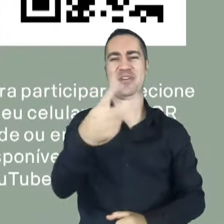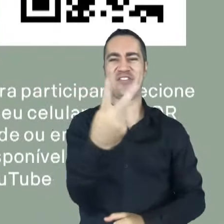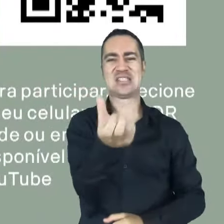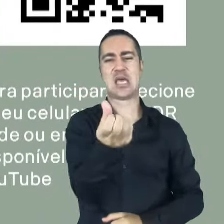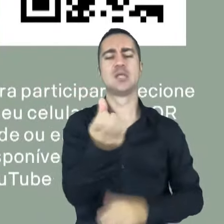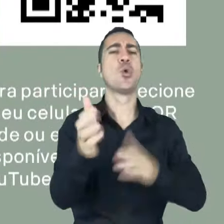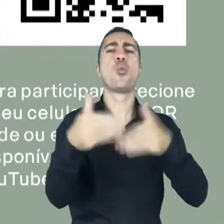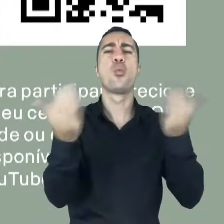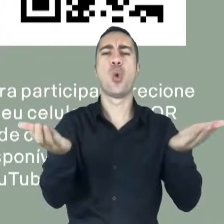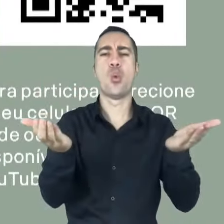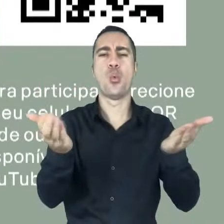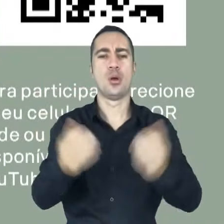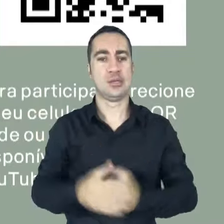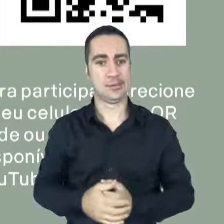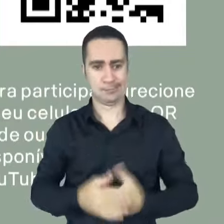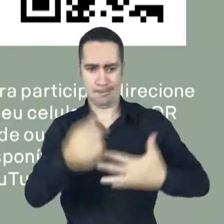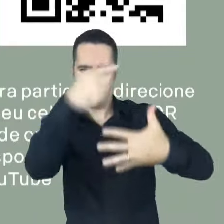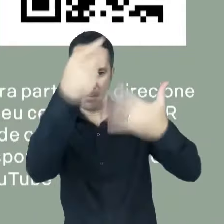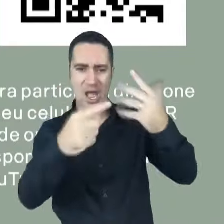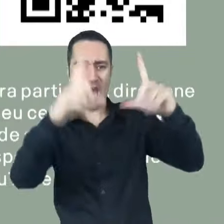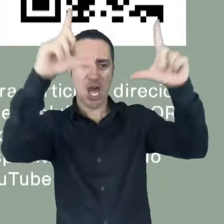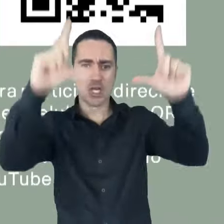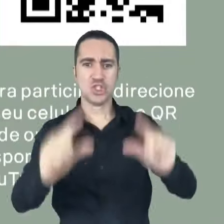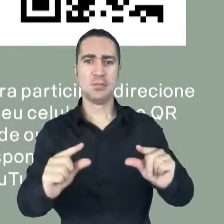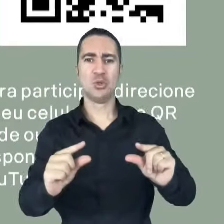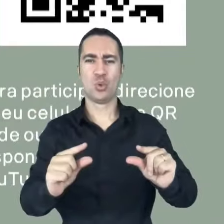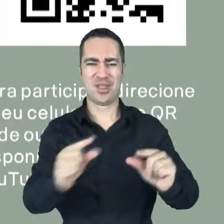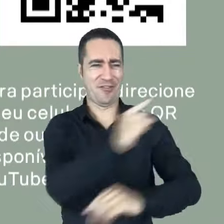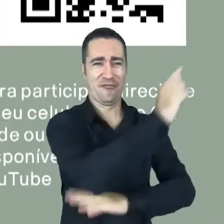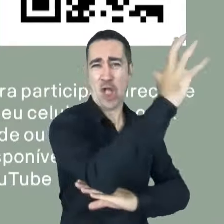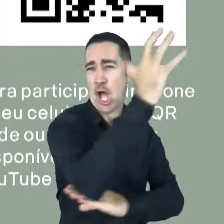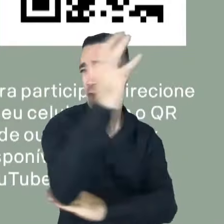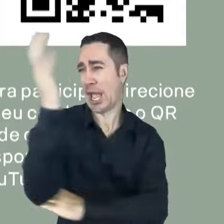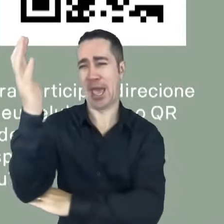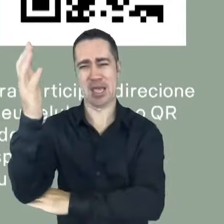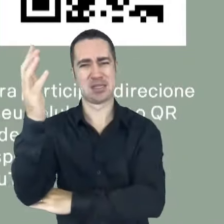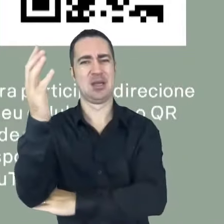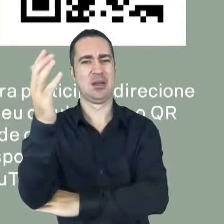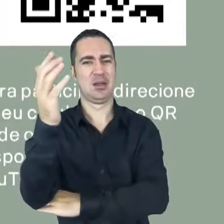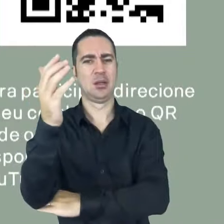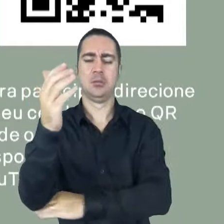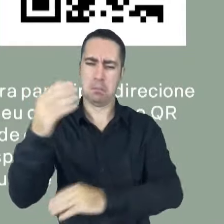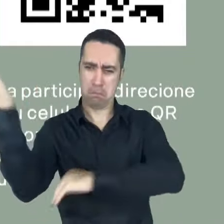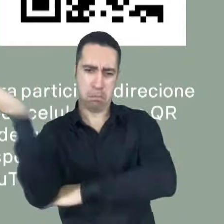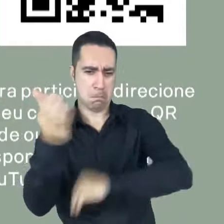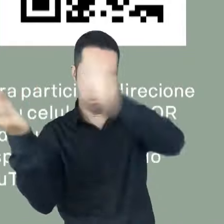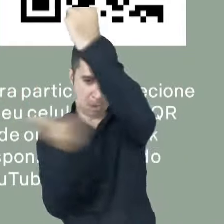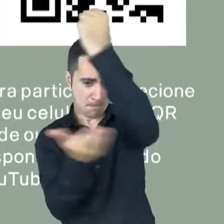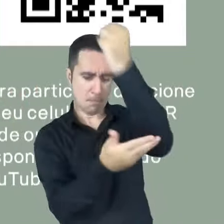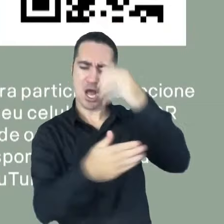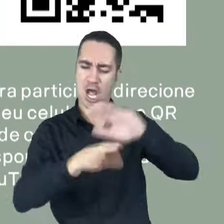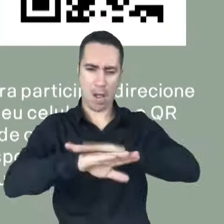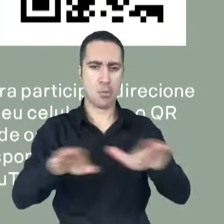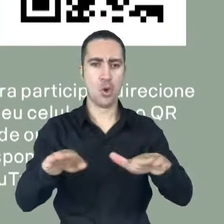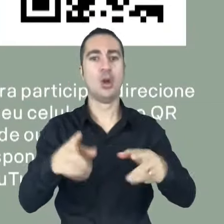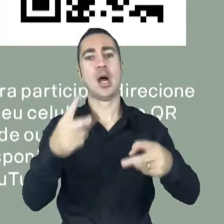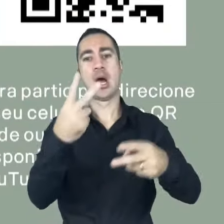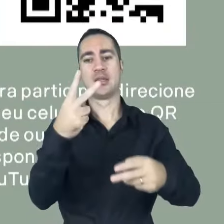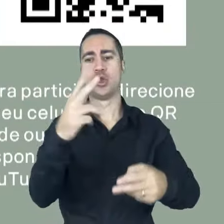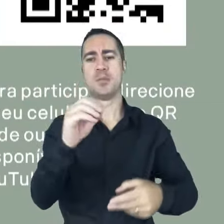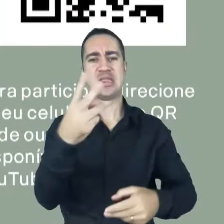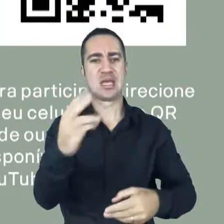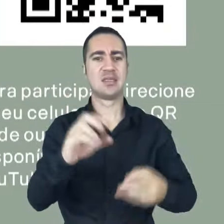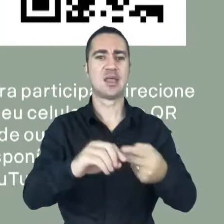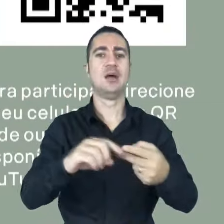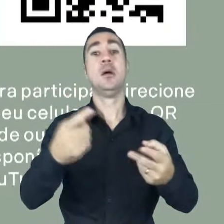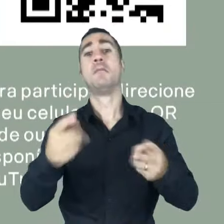aí, foi eliminação de desmatamento de florestas até 2030, redução de 30% de metano, um assunto que a